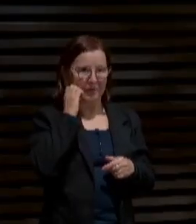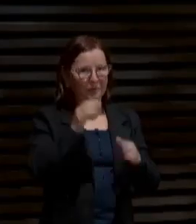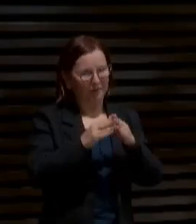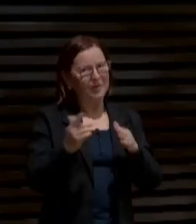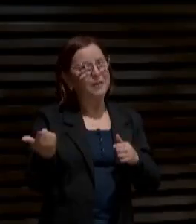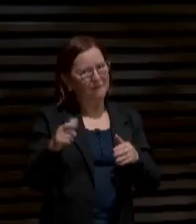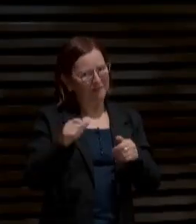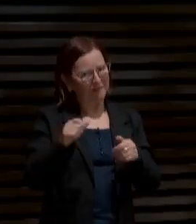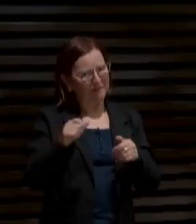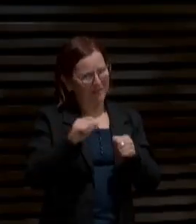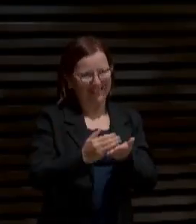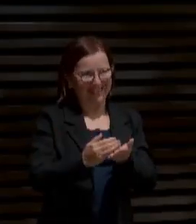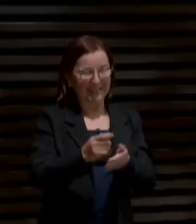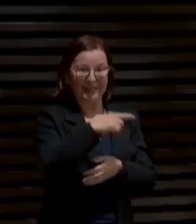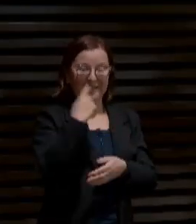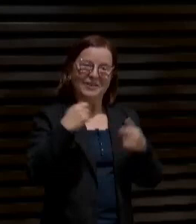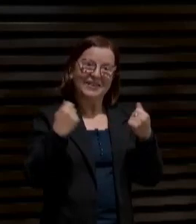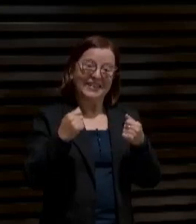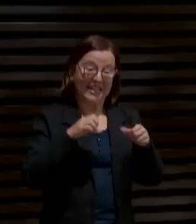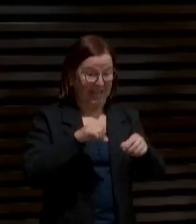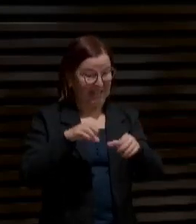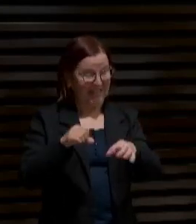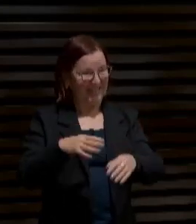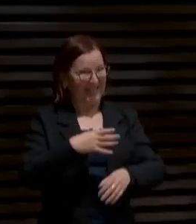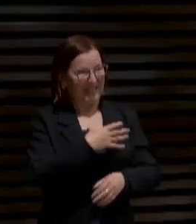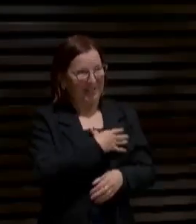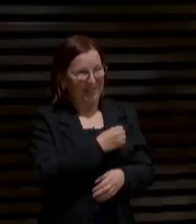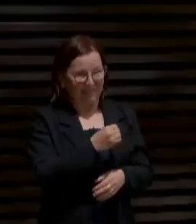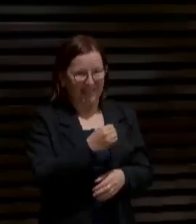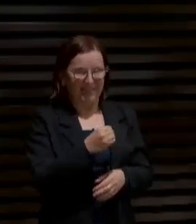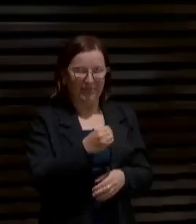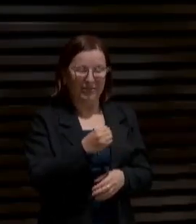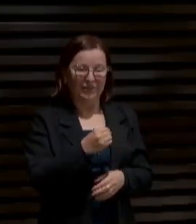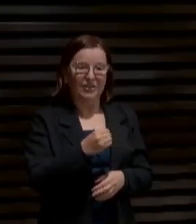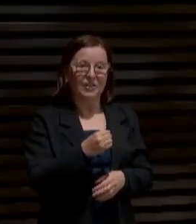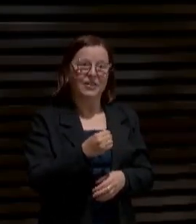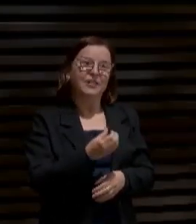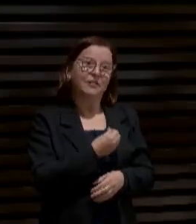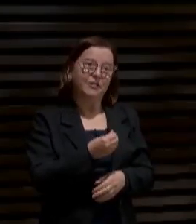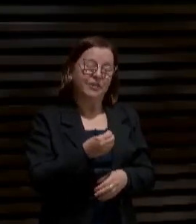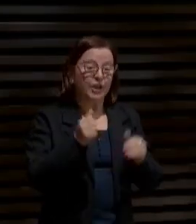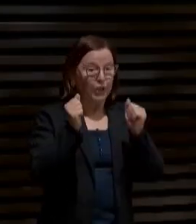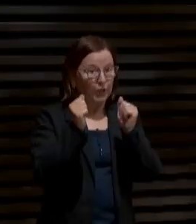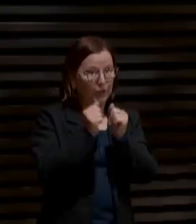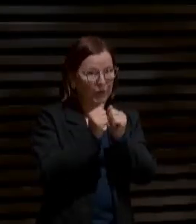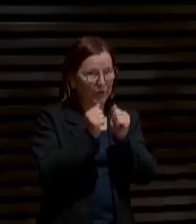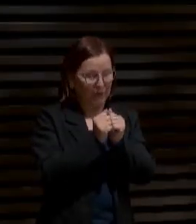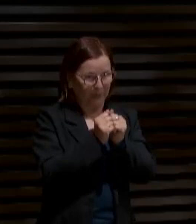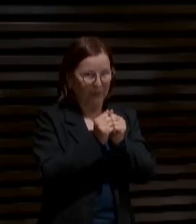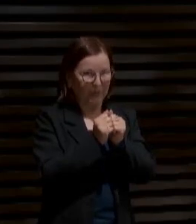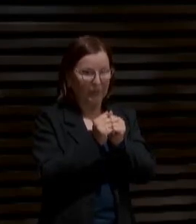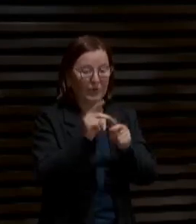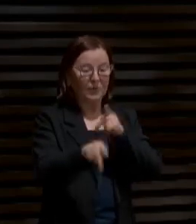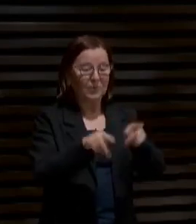é Mas precisamos ensinar nossos filhos a conviver com a família de Deus com Santos de